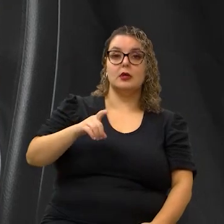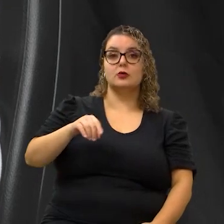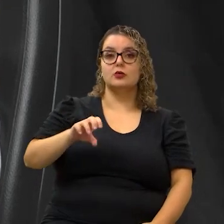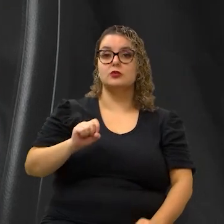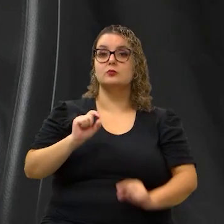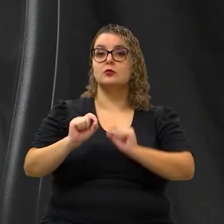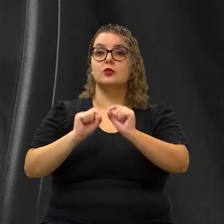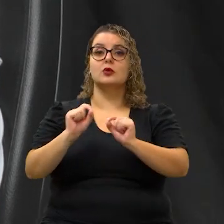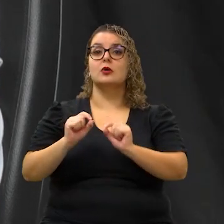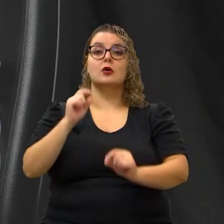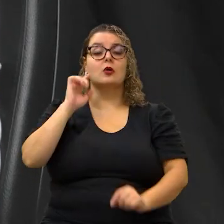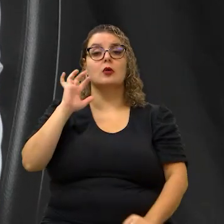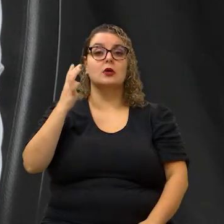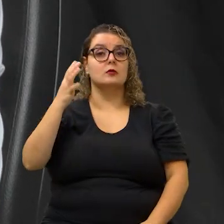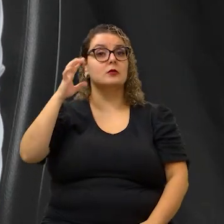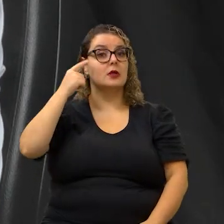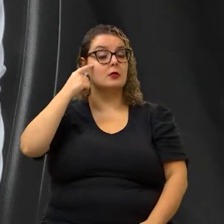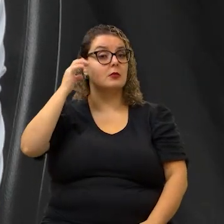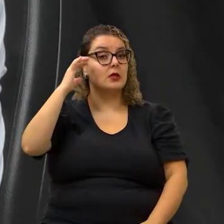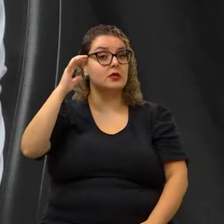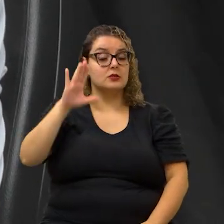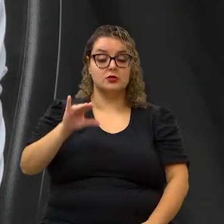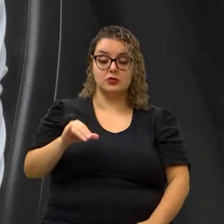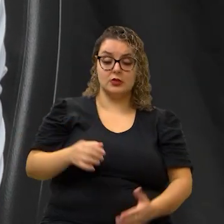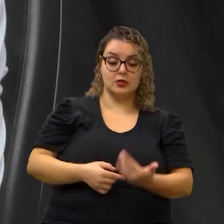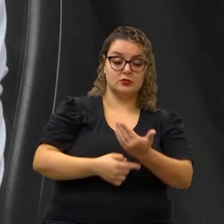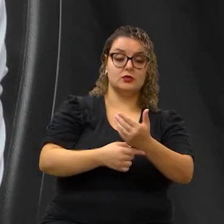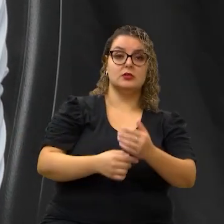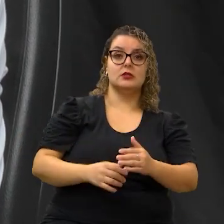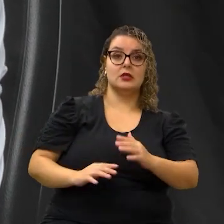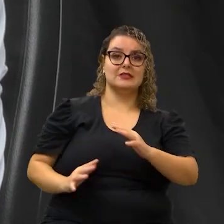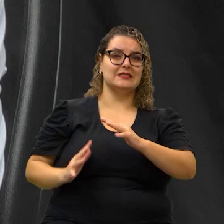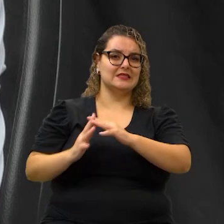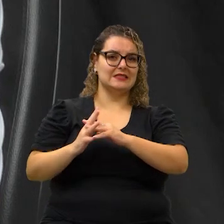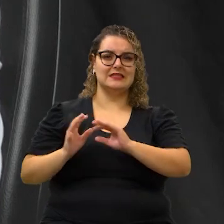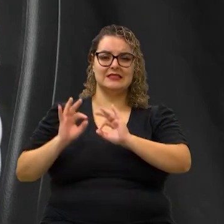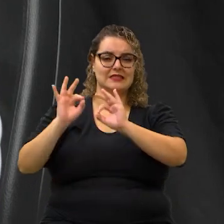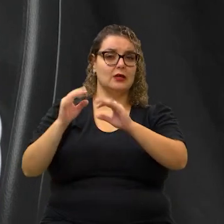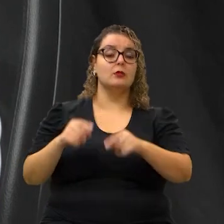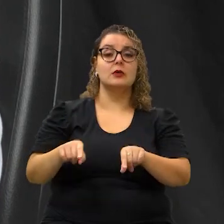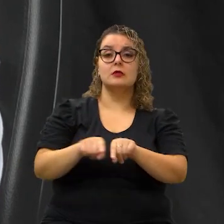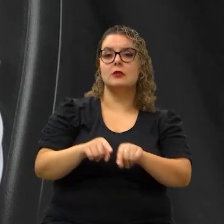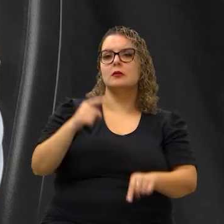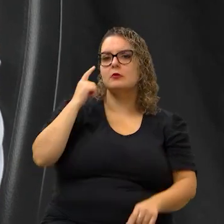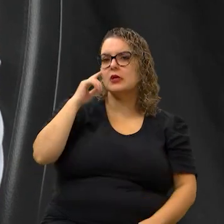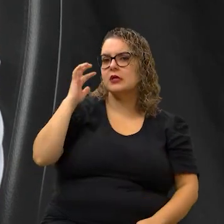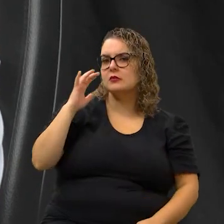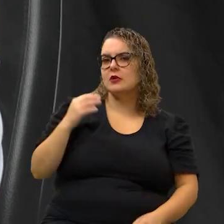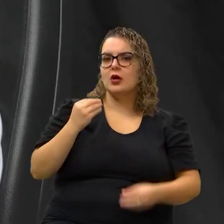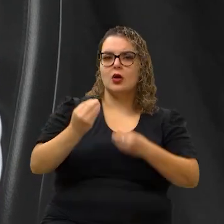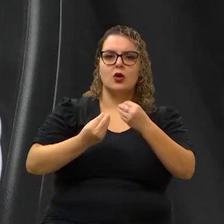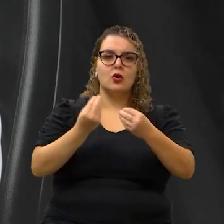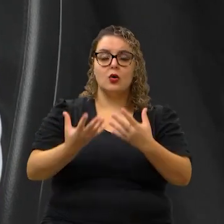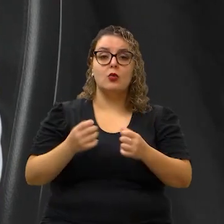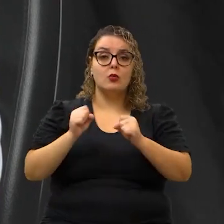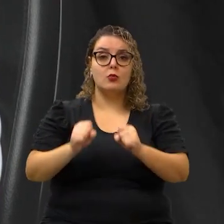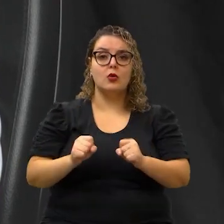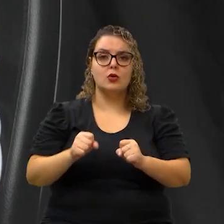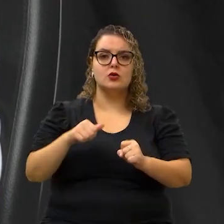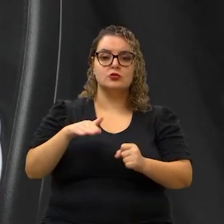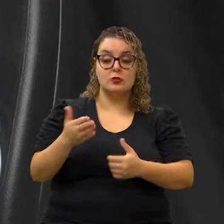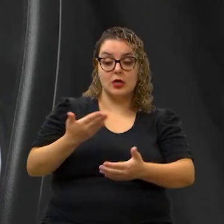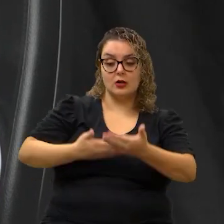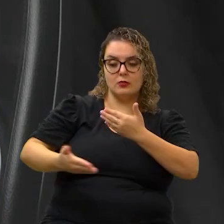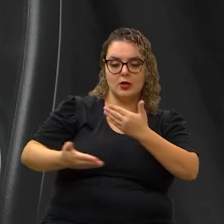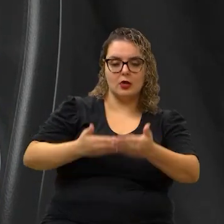que acontece? A gente tem que pensar a ciência e a tecnologia na perspectiva de ponta, mas a gente tem que pensar também como isso